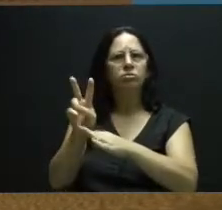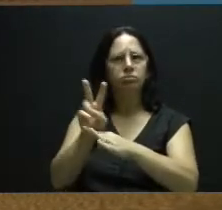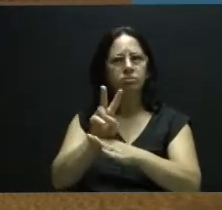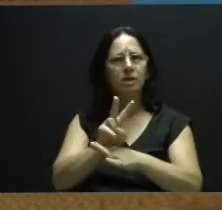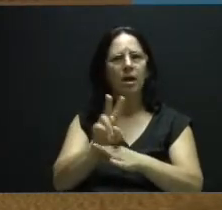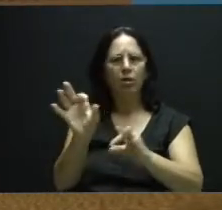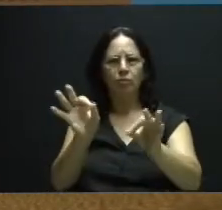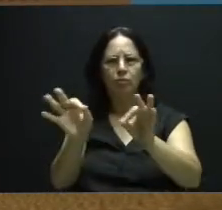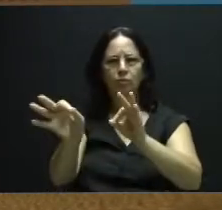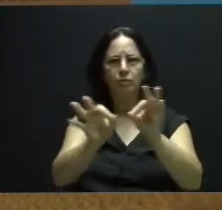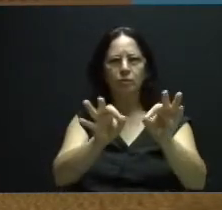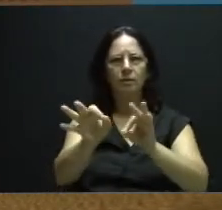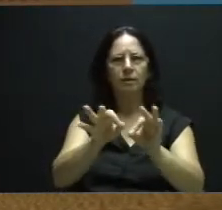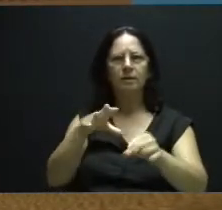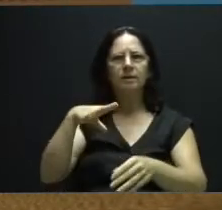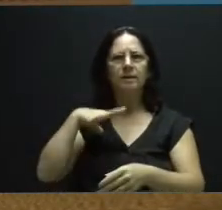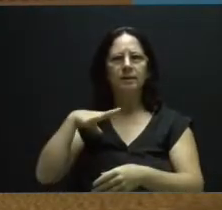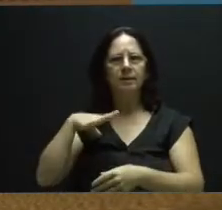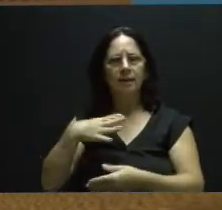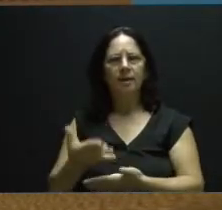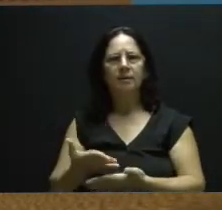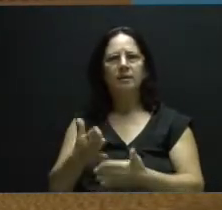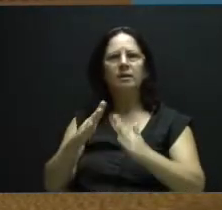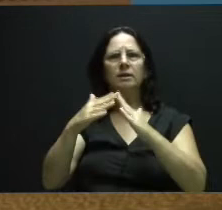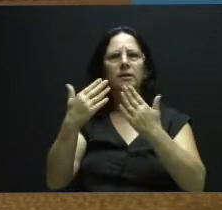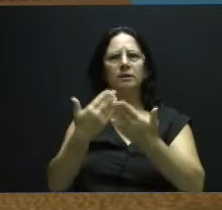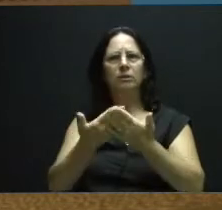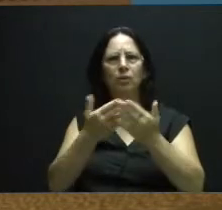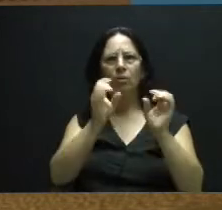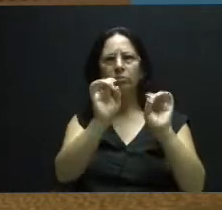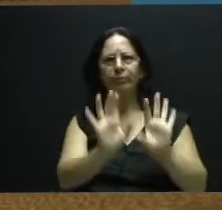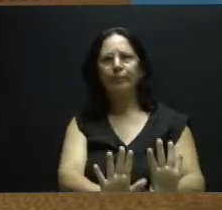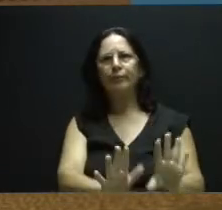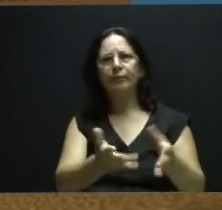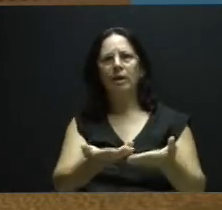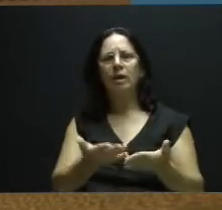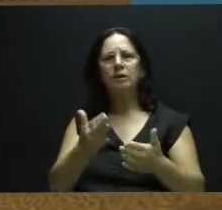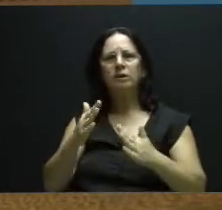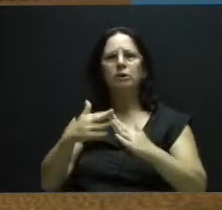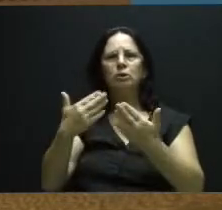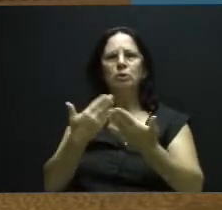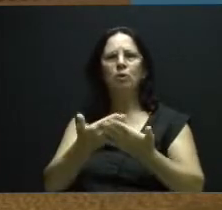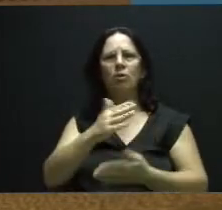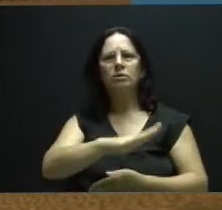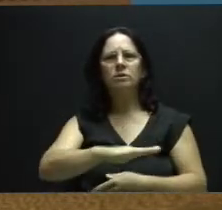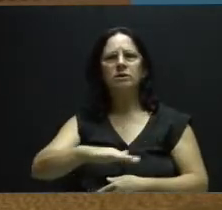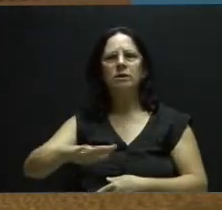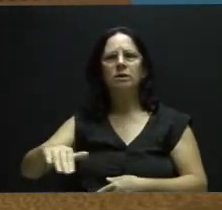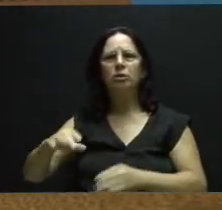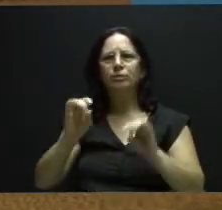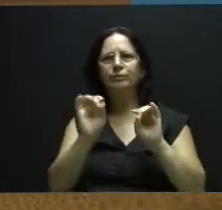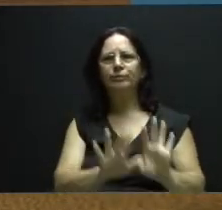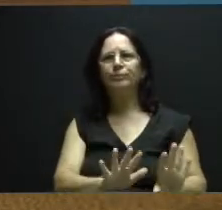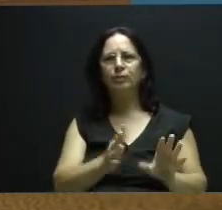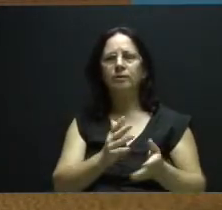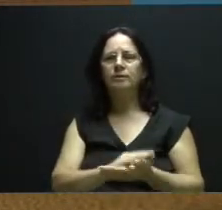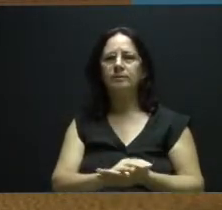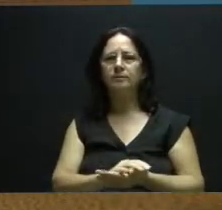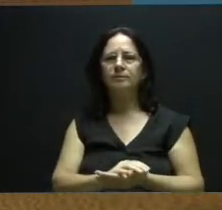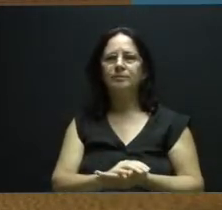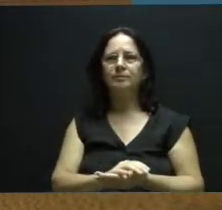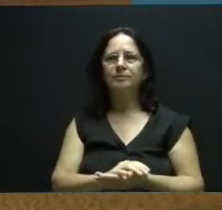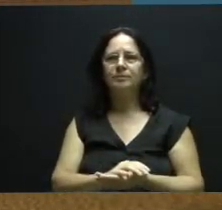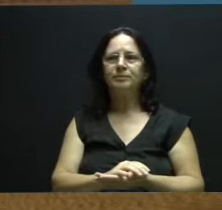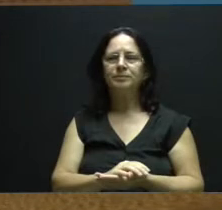ea nossas escolas estão abandonadas escolas creches então a situação está pior do que nós